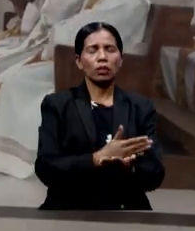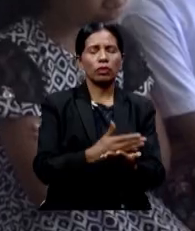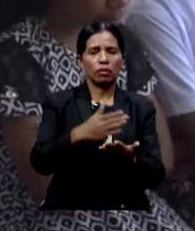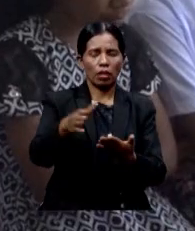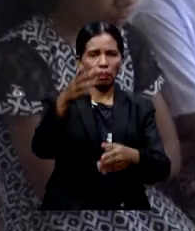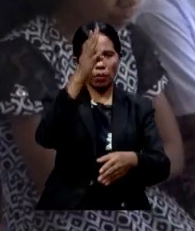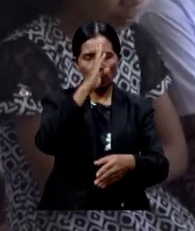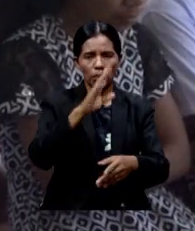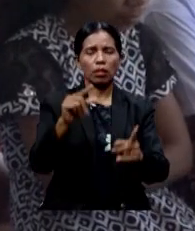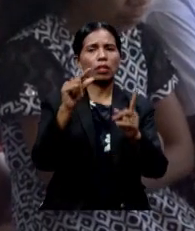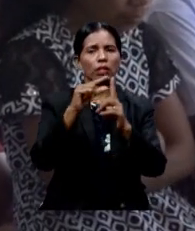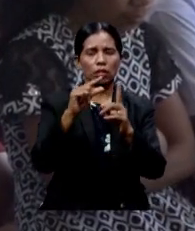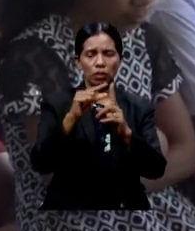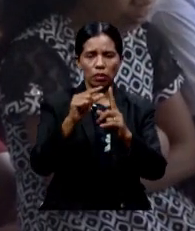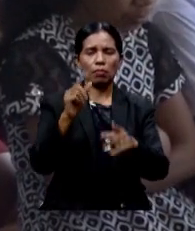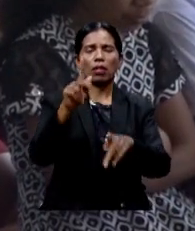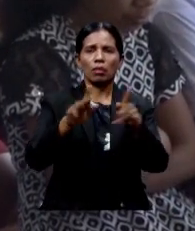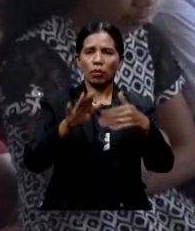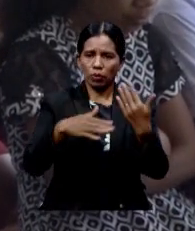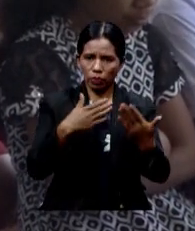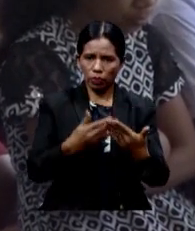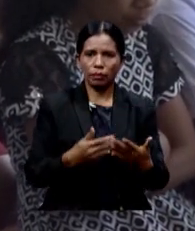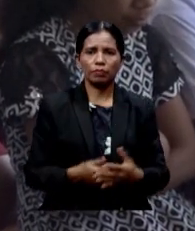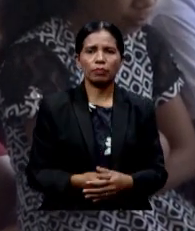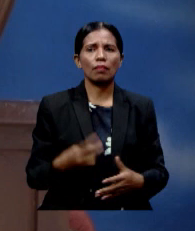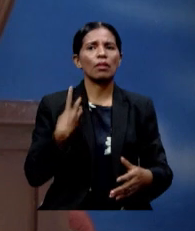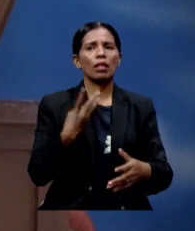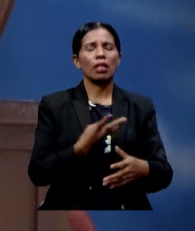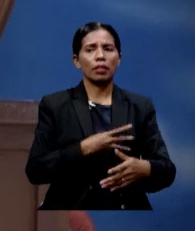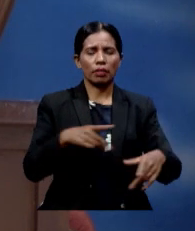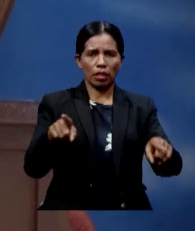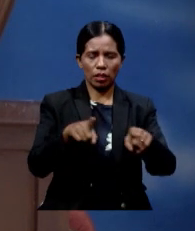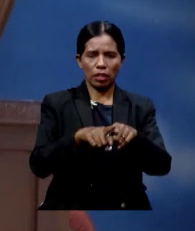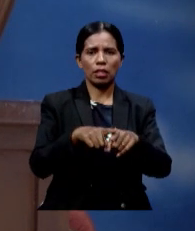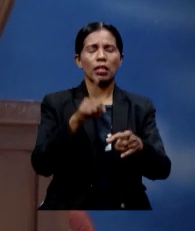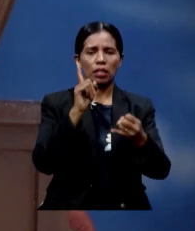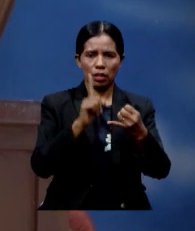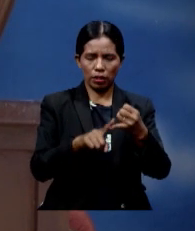bapovu. E que tem lista nesse dane anes excluídos.